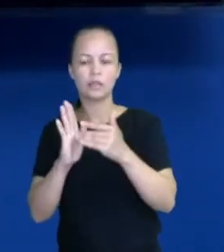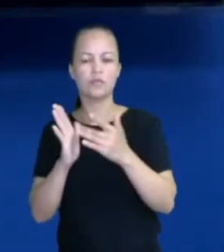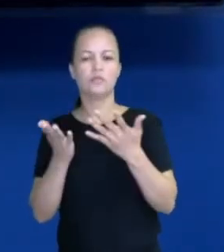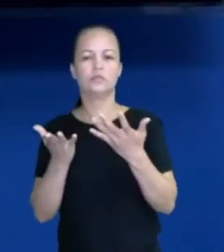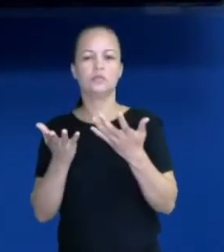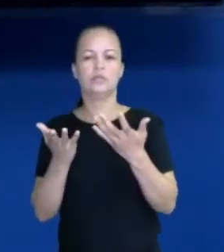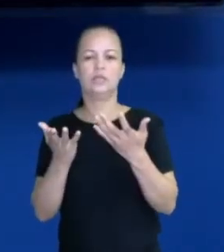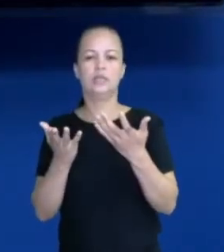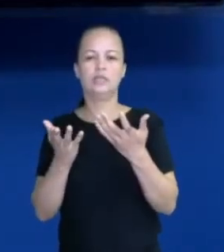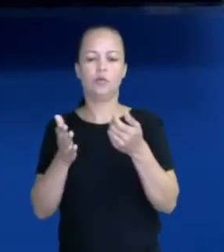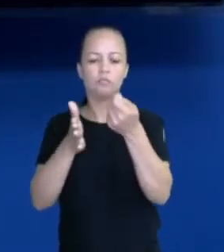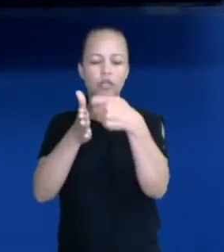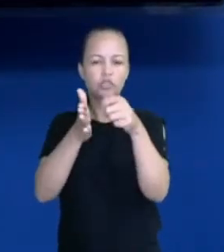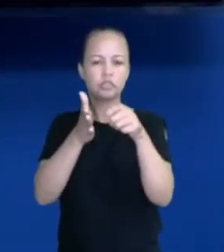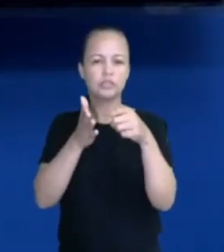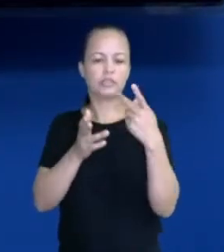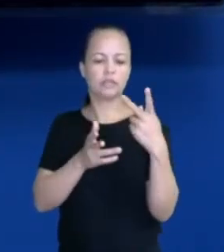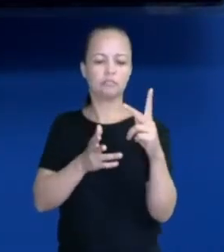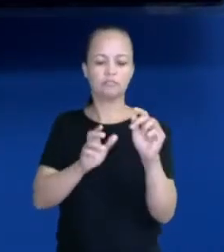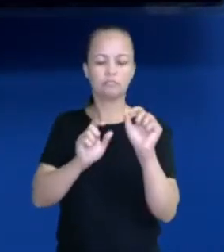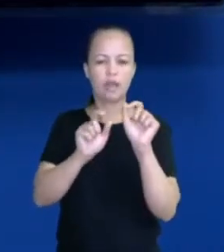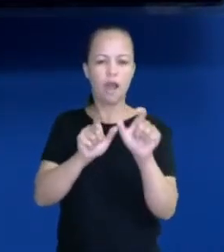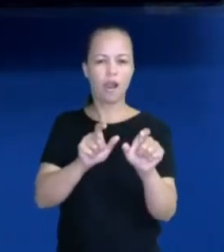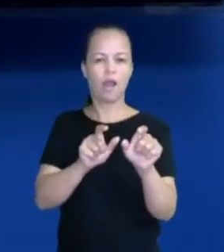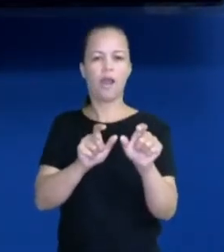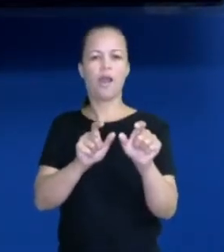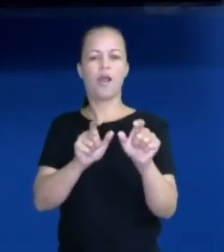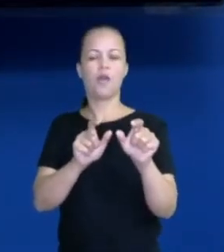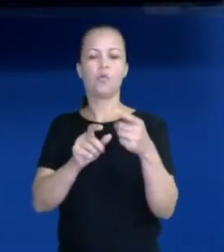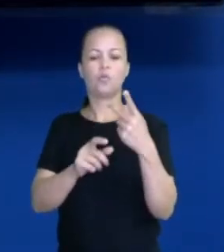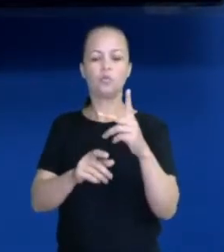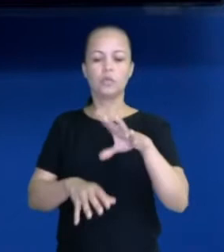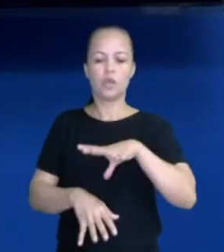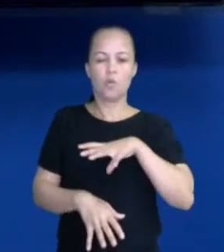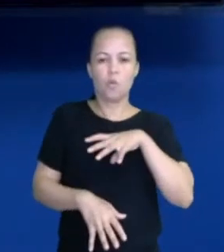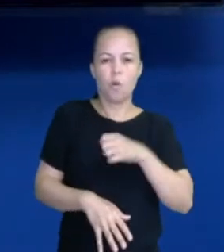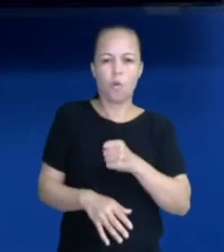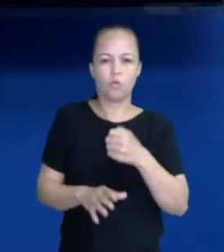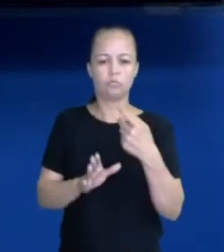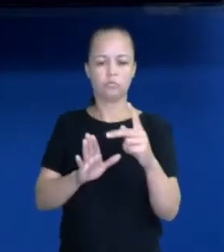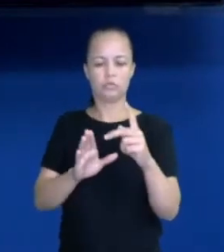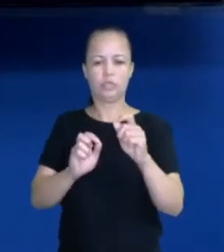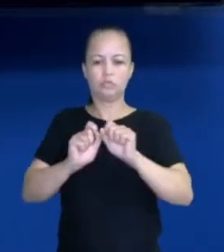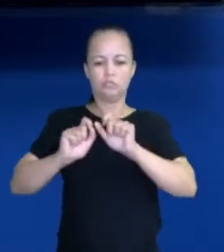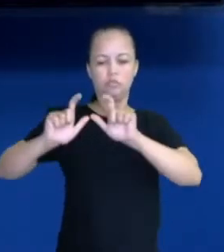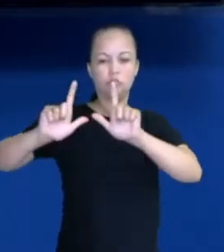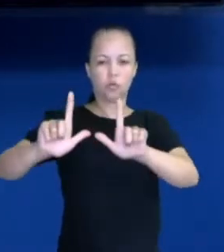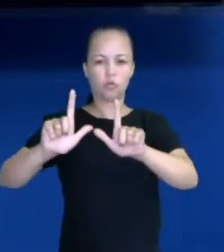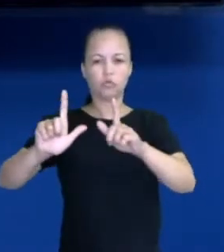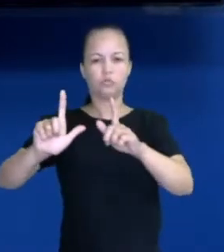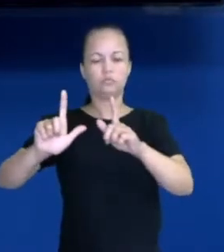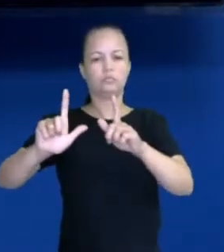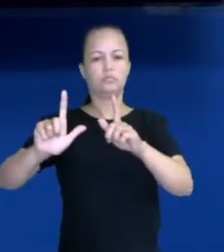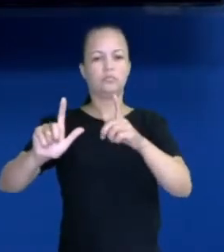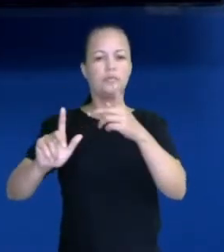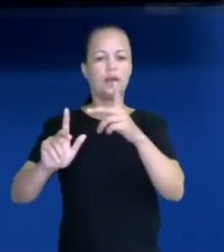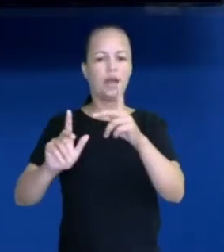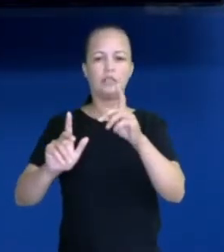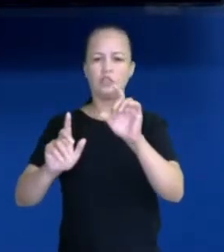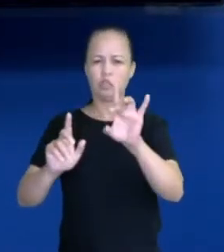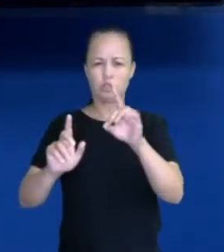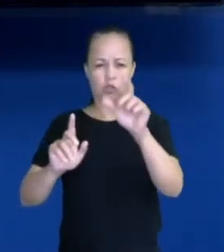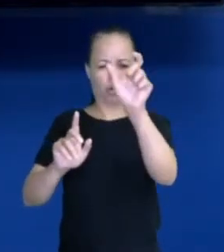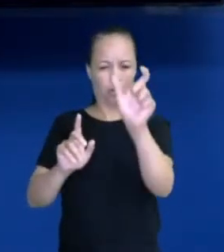o teu ódio que tu postar na tua rede social, ele vai estar ali exposto. E exposto não só para